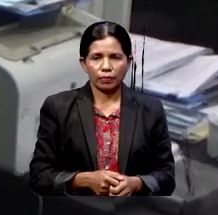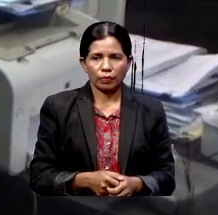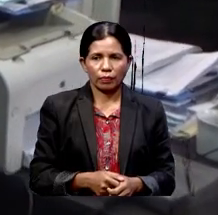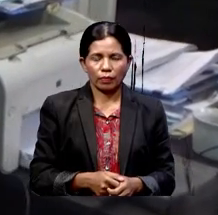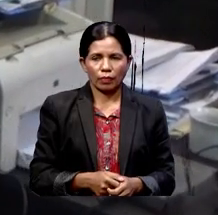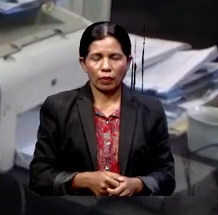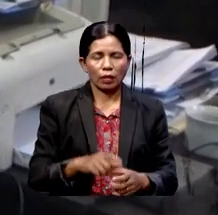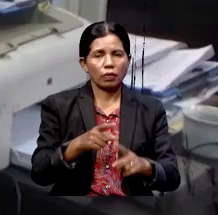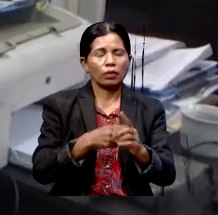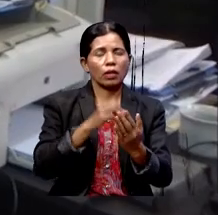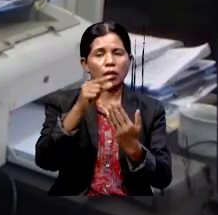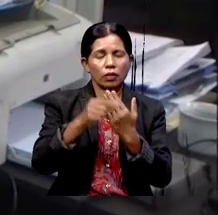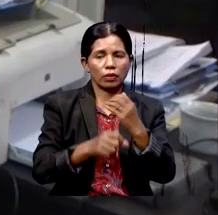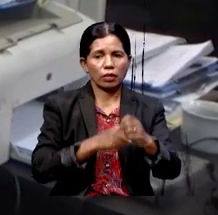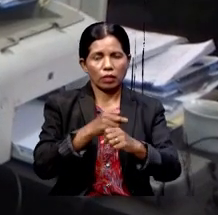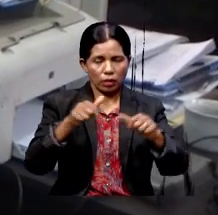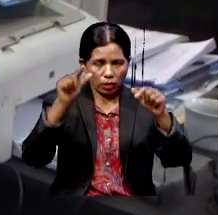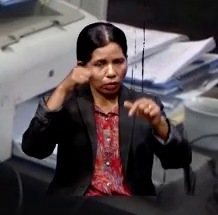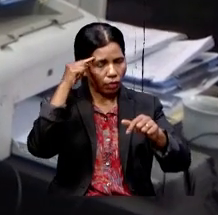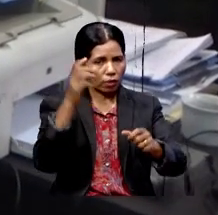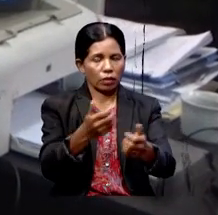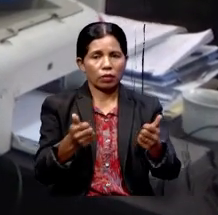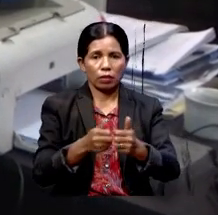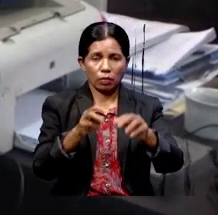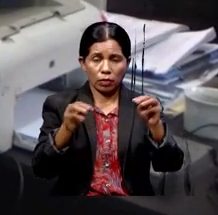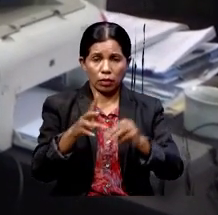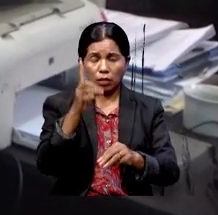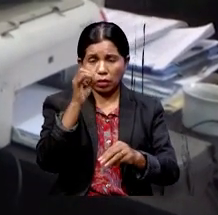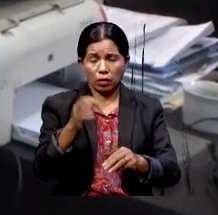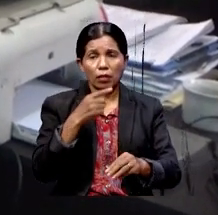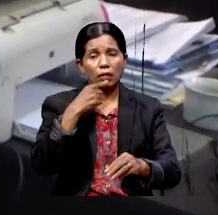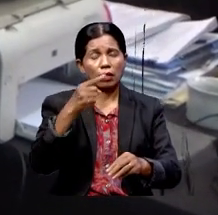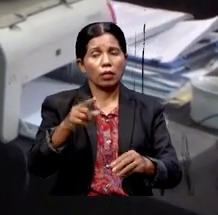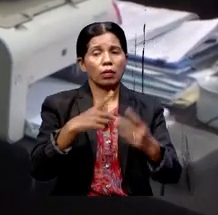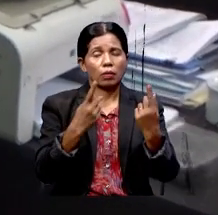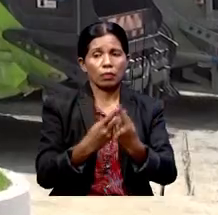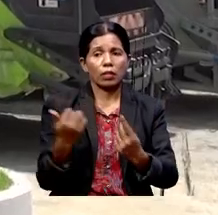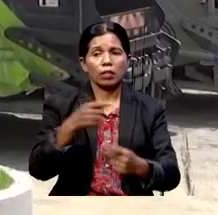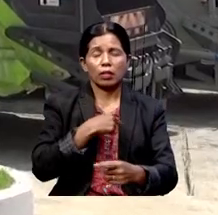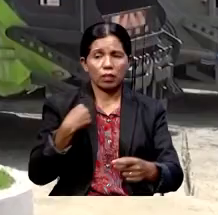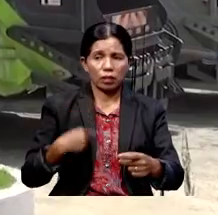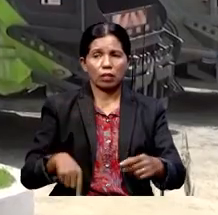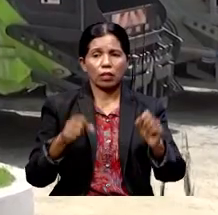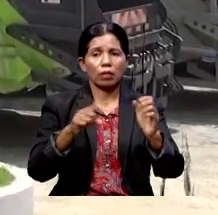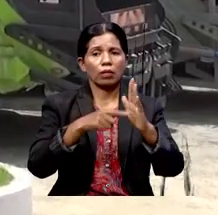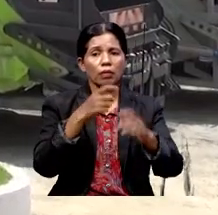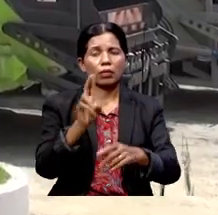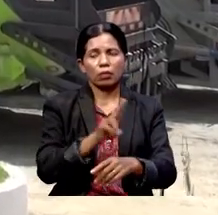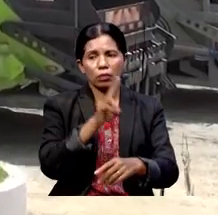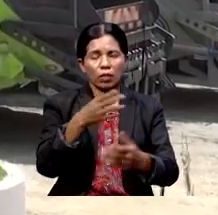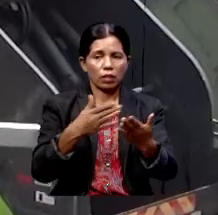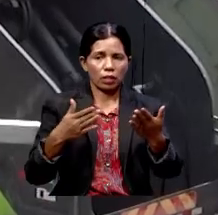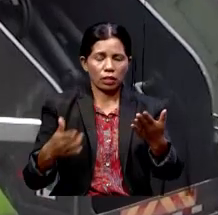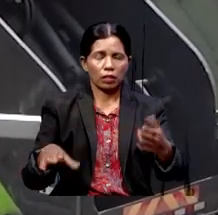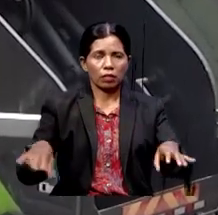E o fulano agosto tina ne governo li husi autoridade município dili orienta na companhia Sina Herbor a utiliza